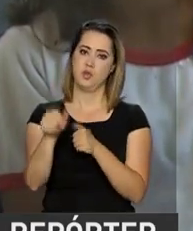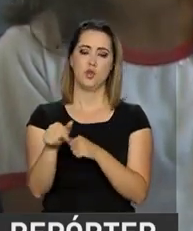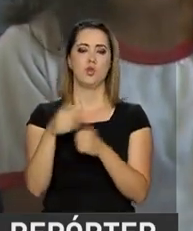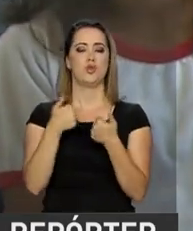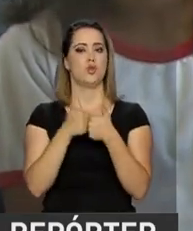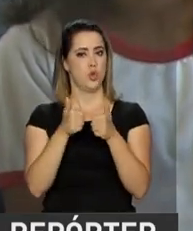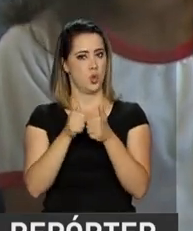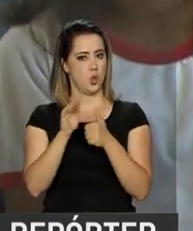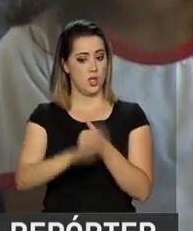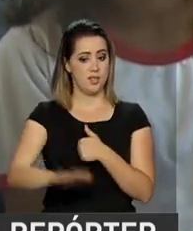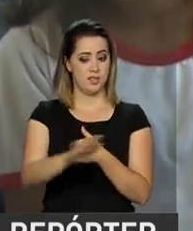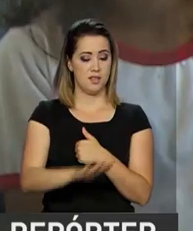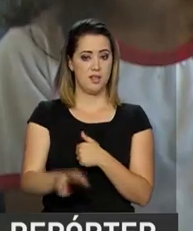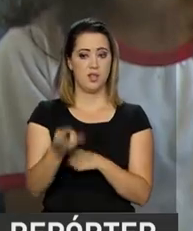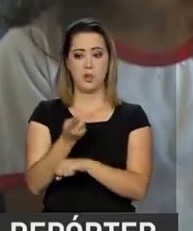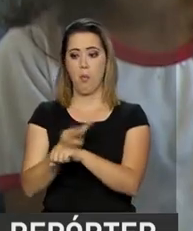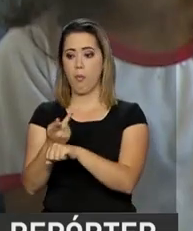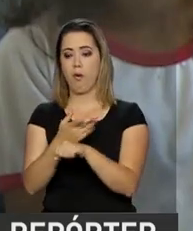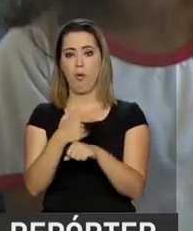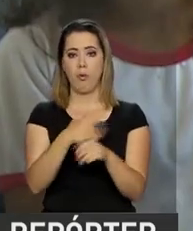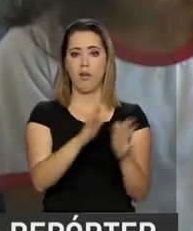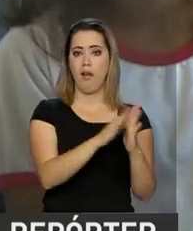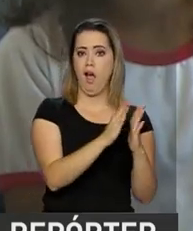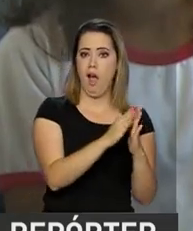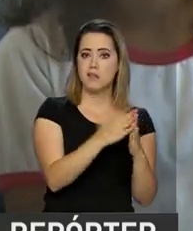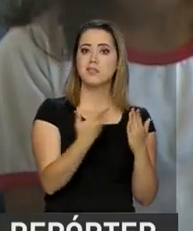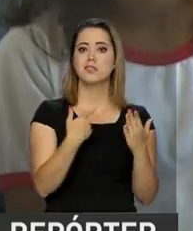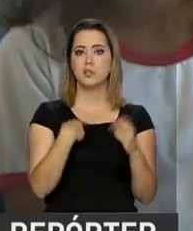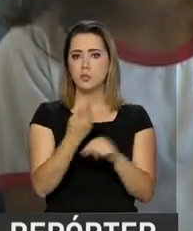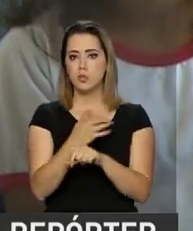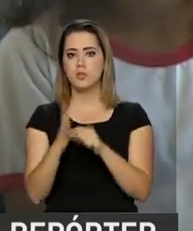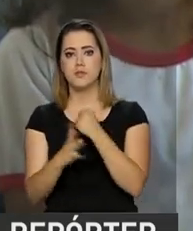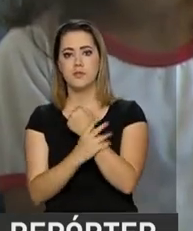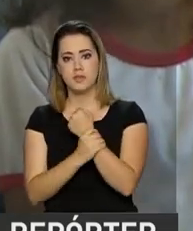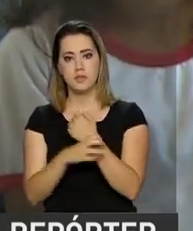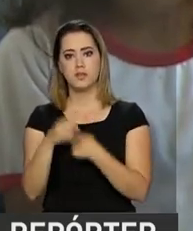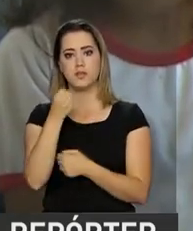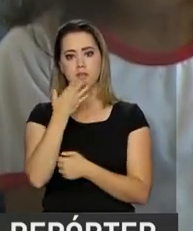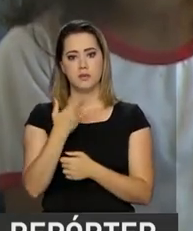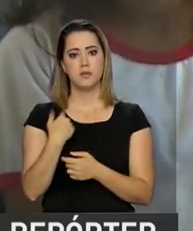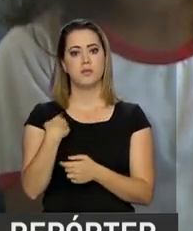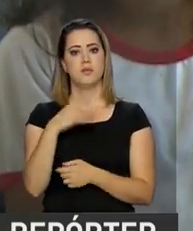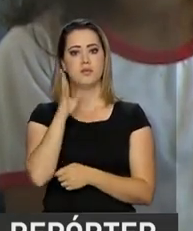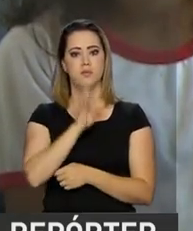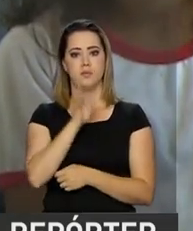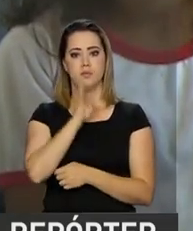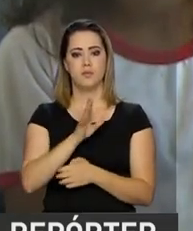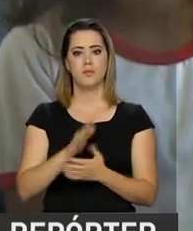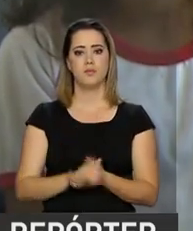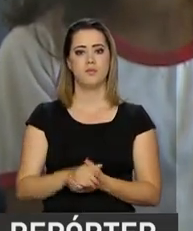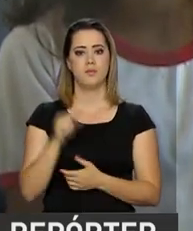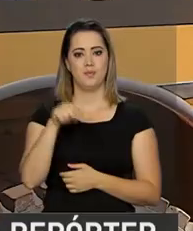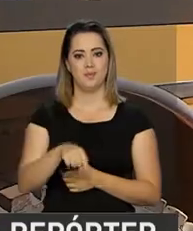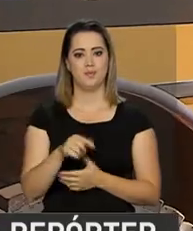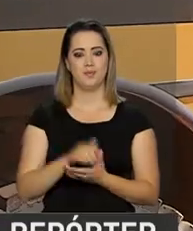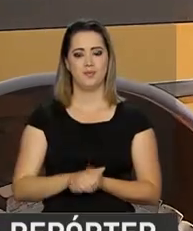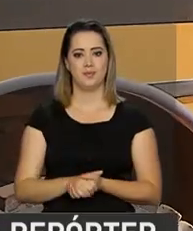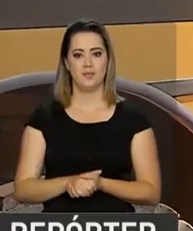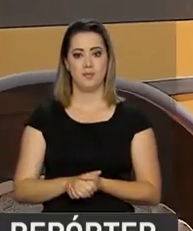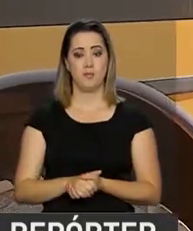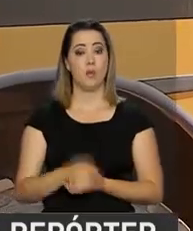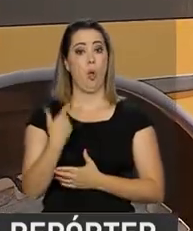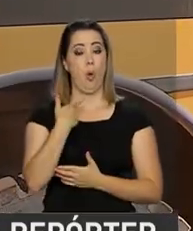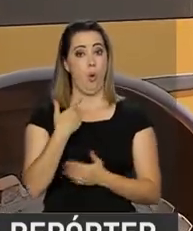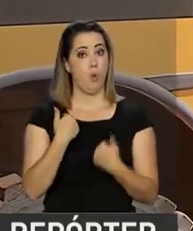crianças busca todas as crianças em segurança com conforto aí eu acho legal aqui os